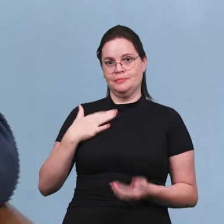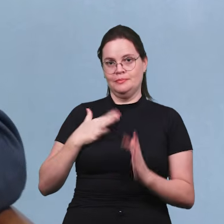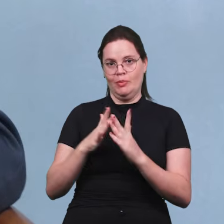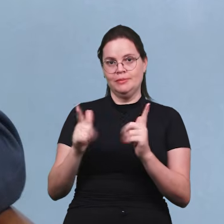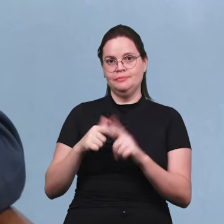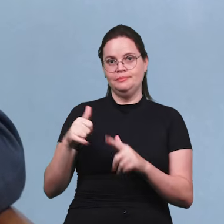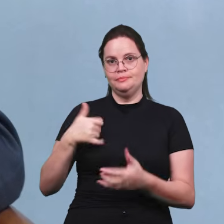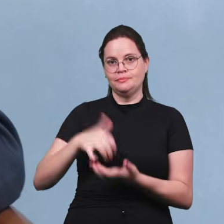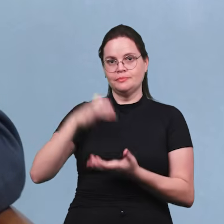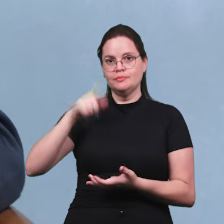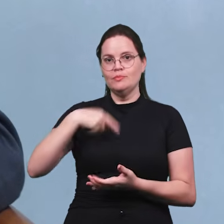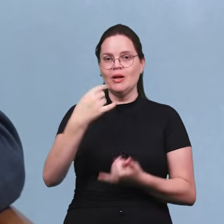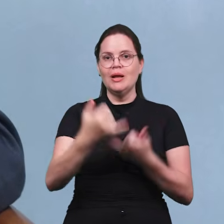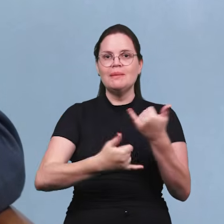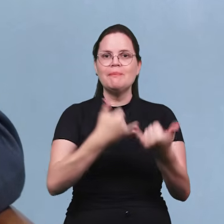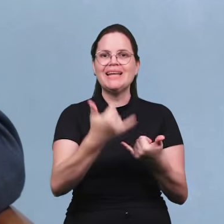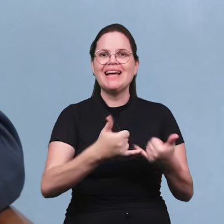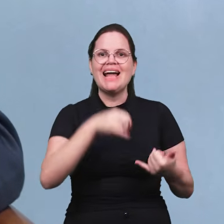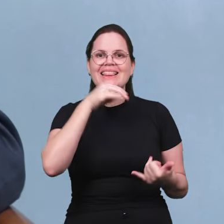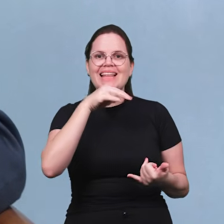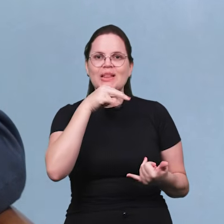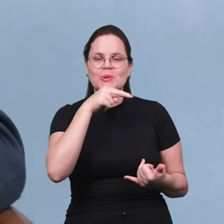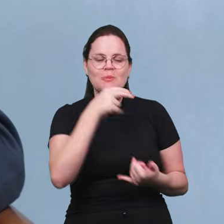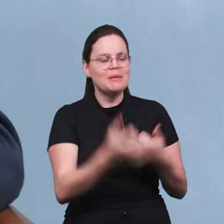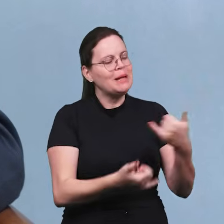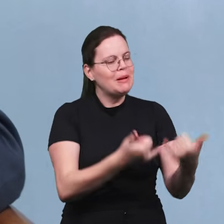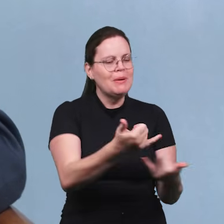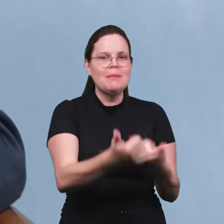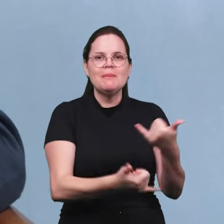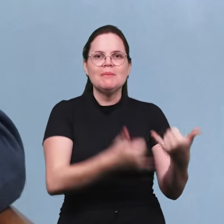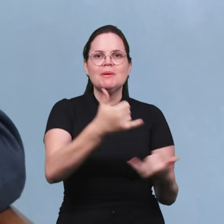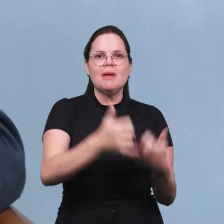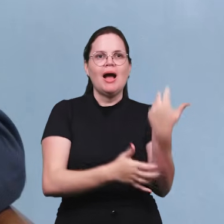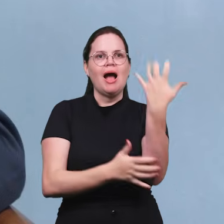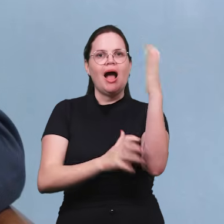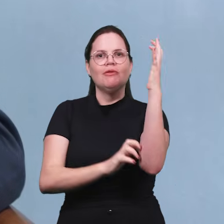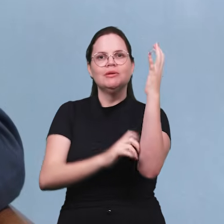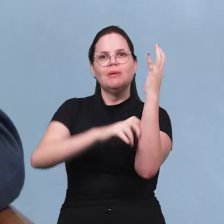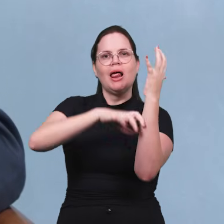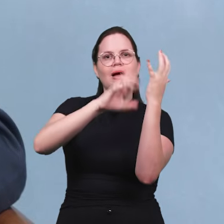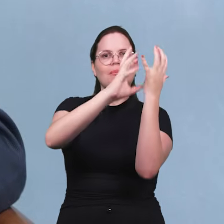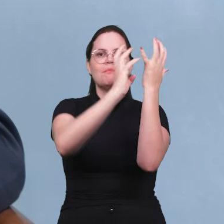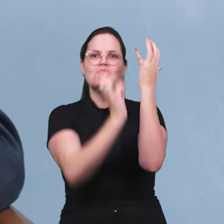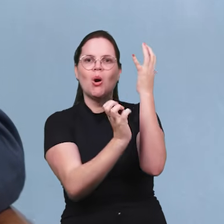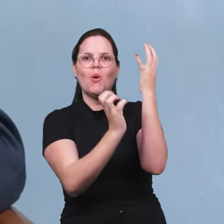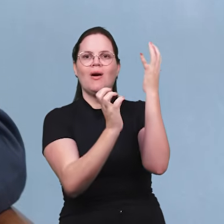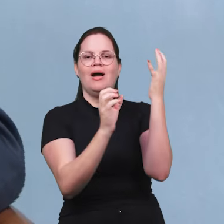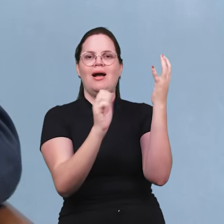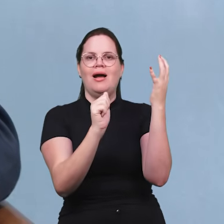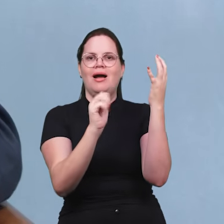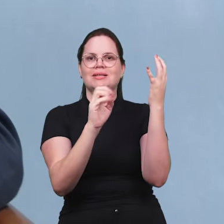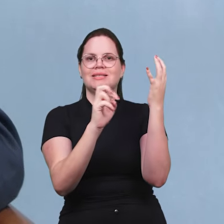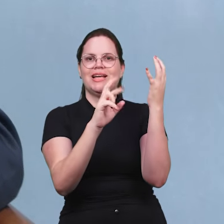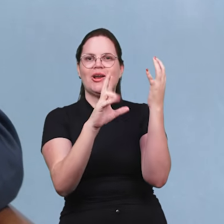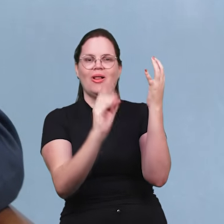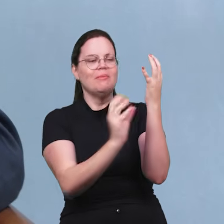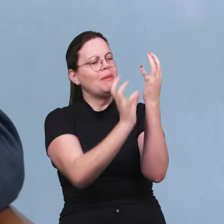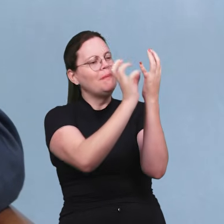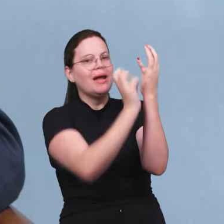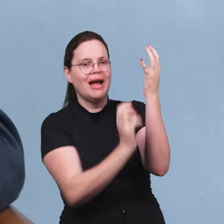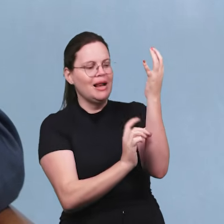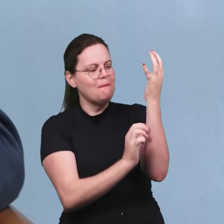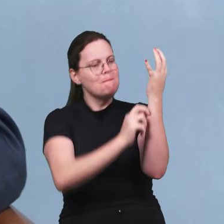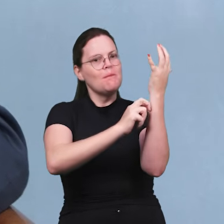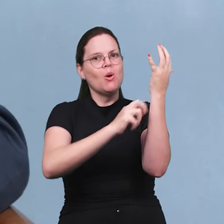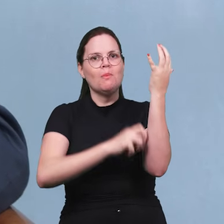com os netos, no pé de acerola, subiu no galho pé de acerola e acabou escorregando,